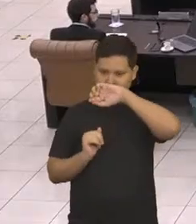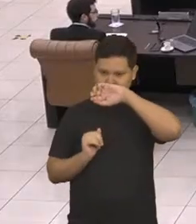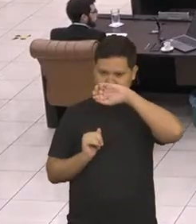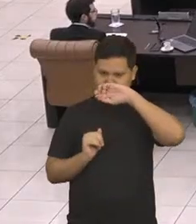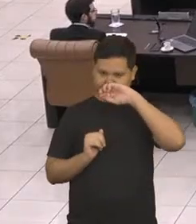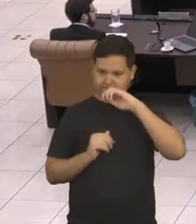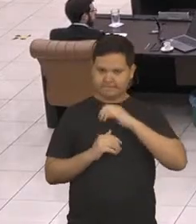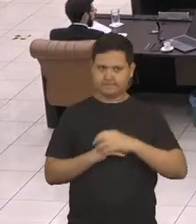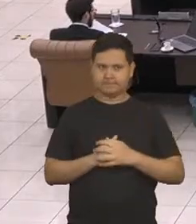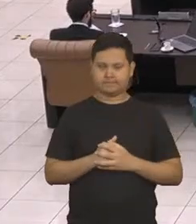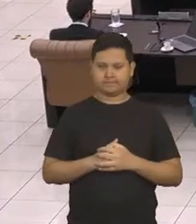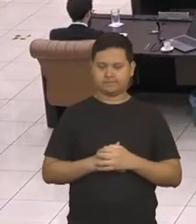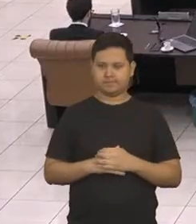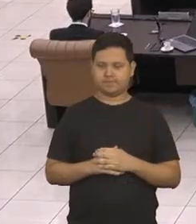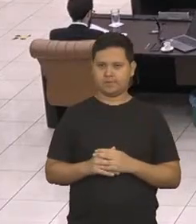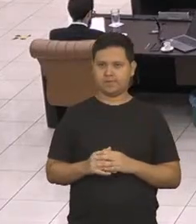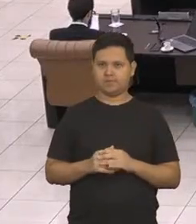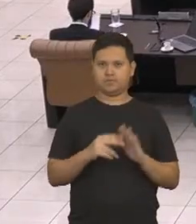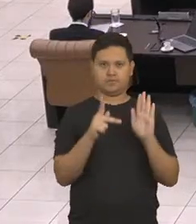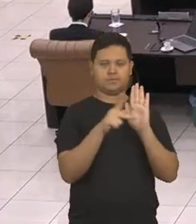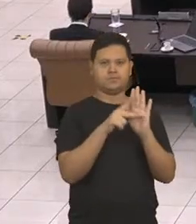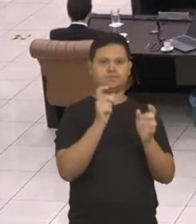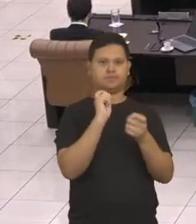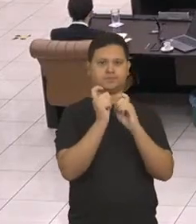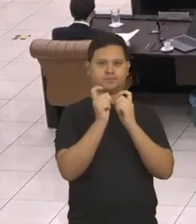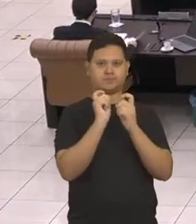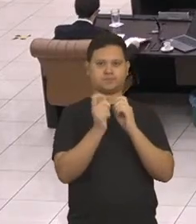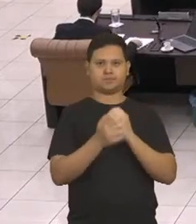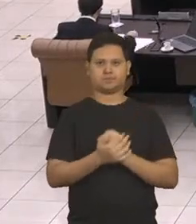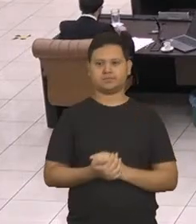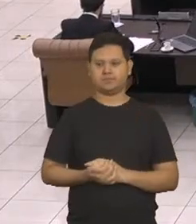O projeto está em discussão.